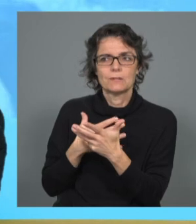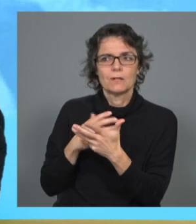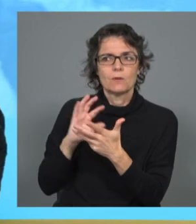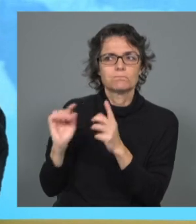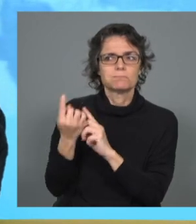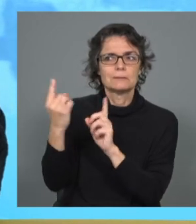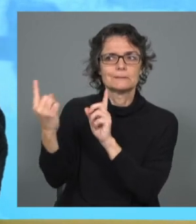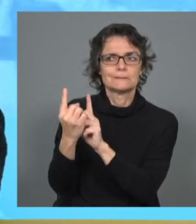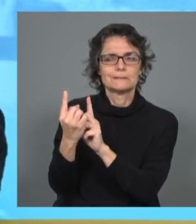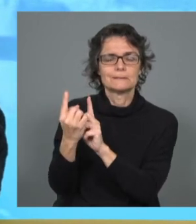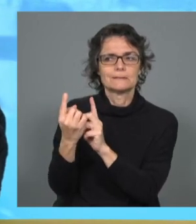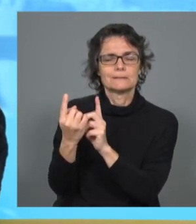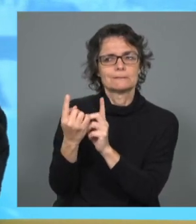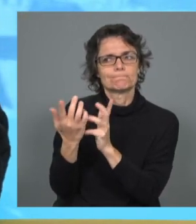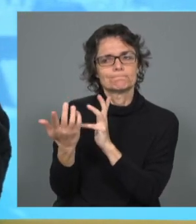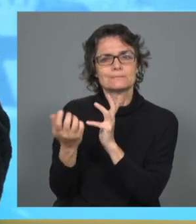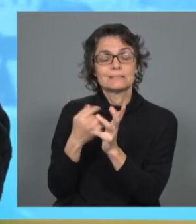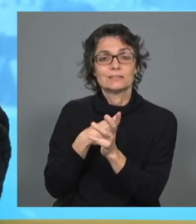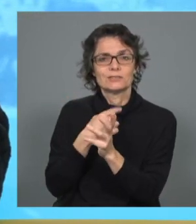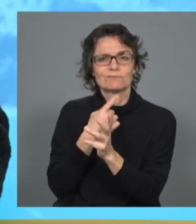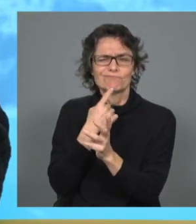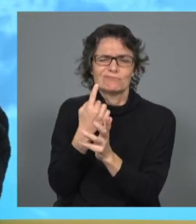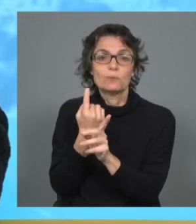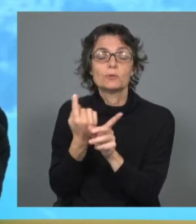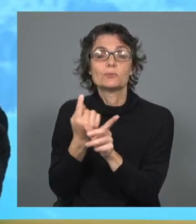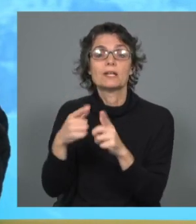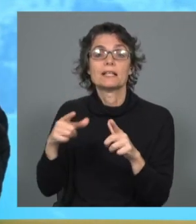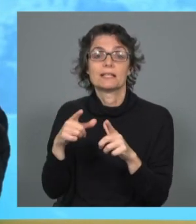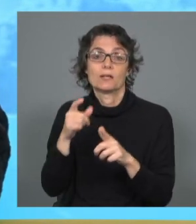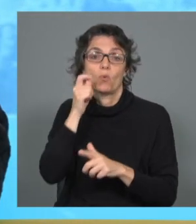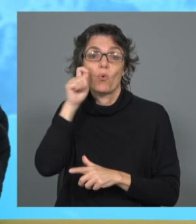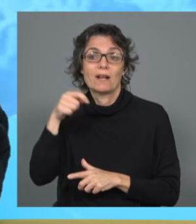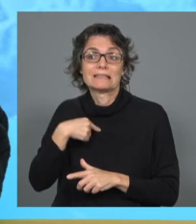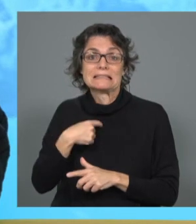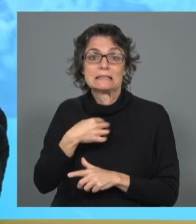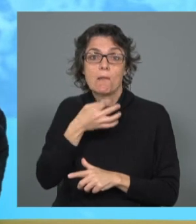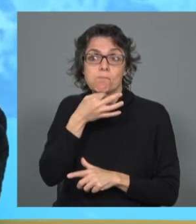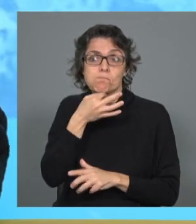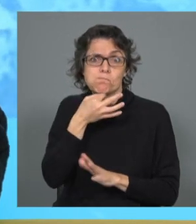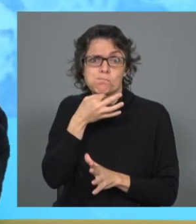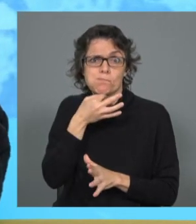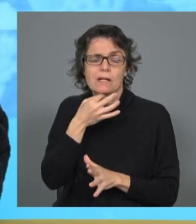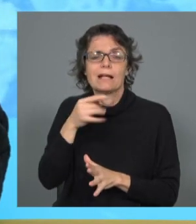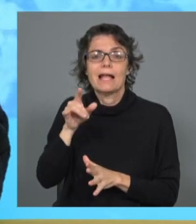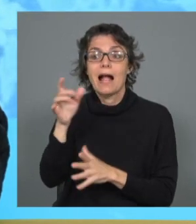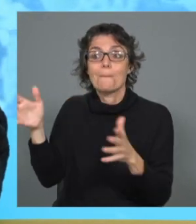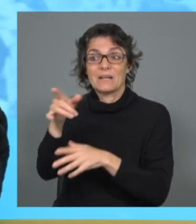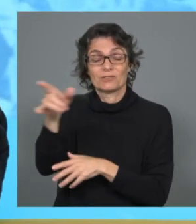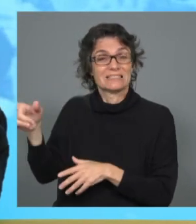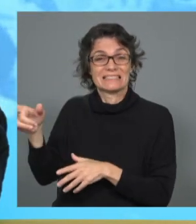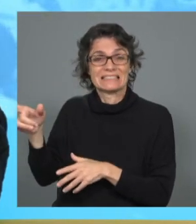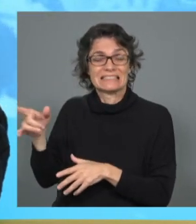foi estranho. Porquê? Porque eu não falo ucraniano, não é? E porque a maior parte daquelas pessoas nem sequer fala